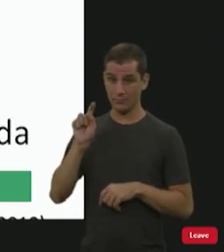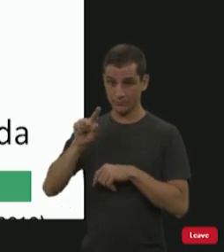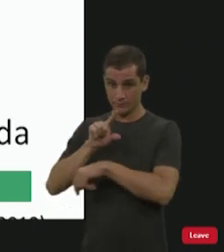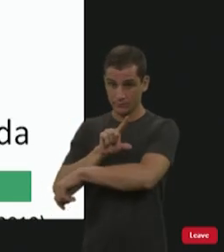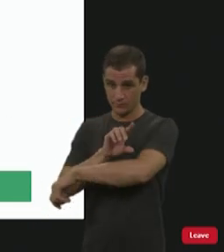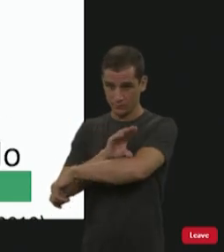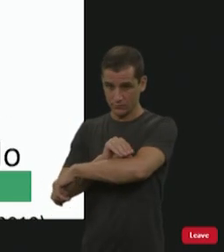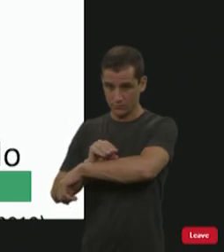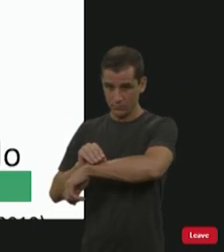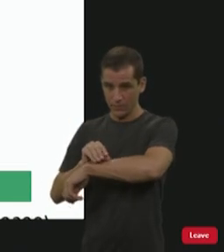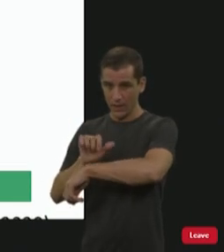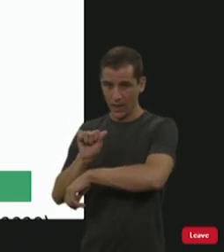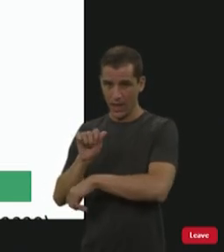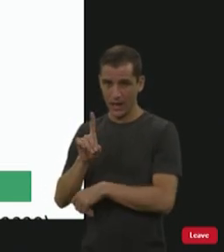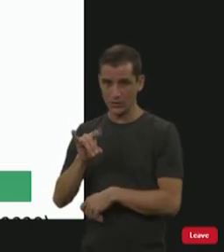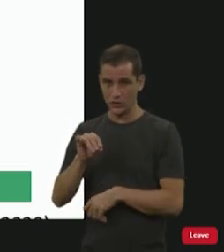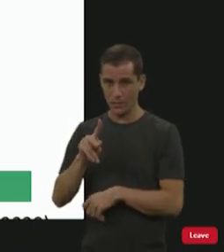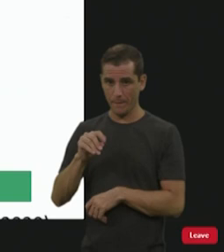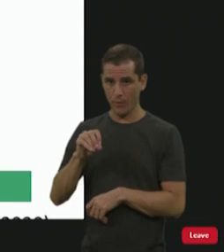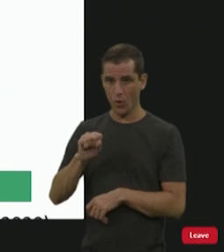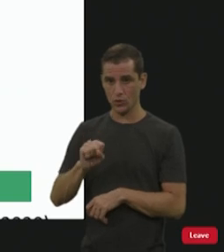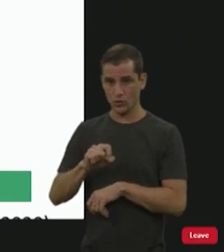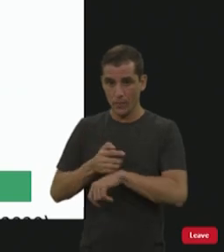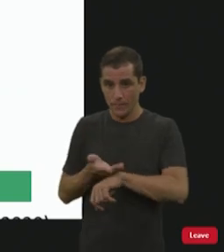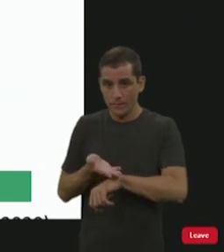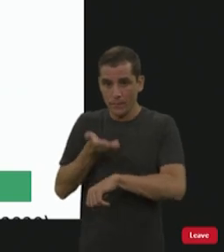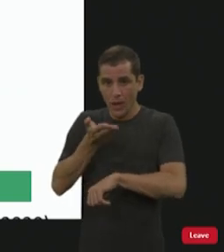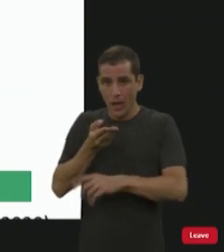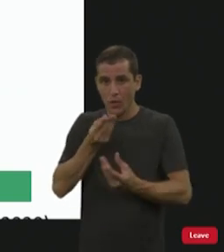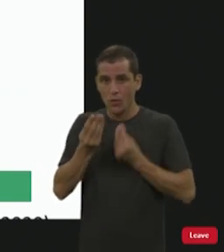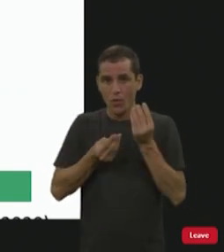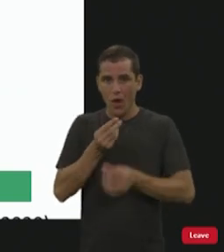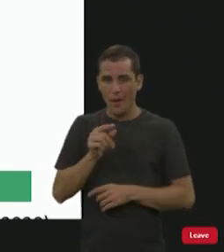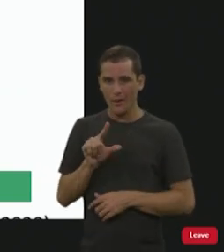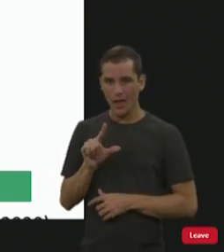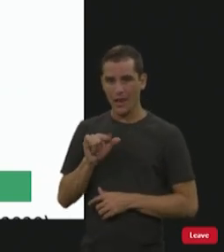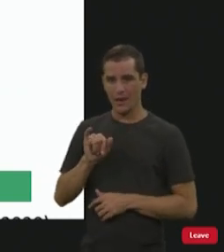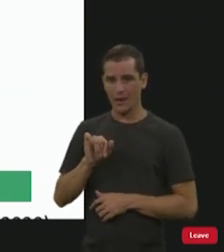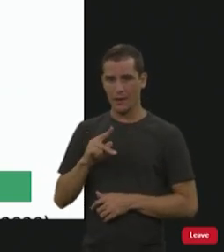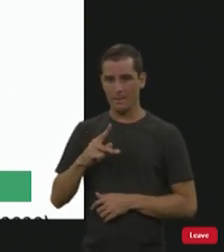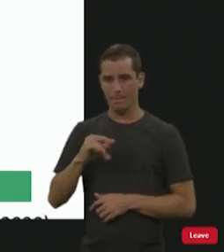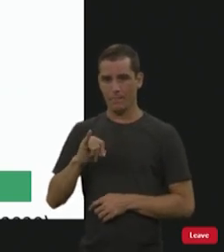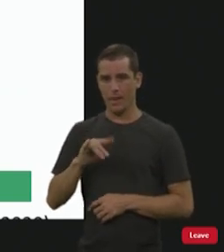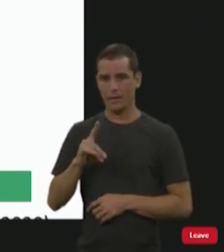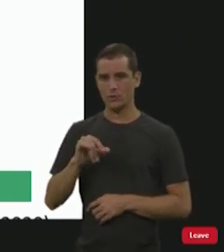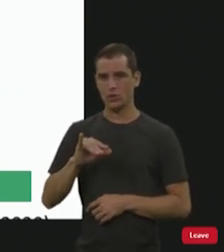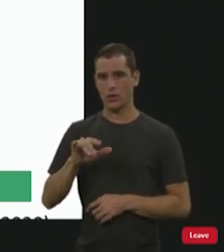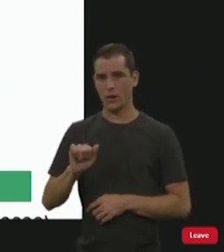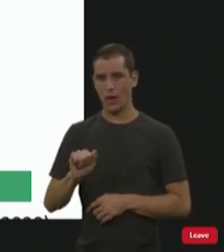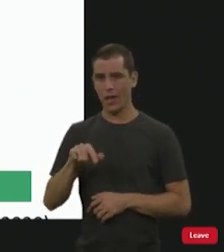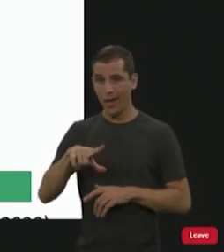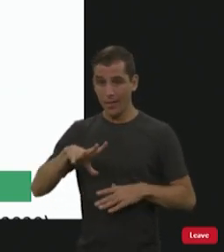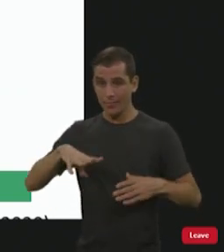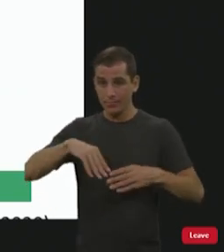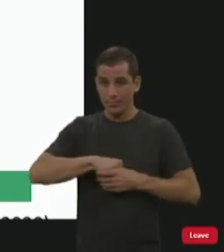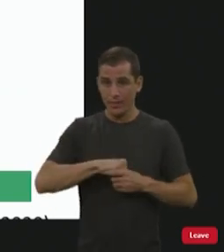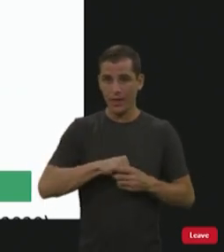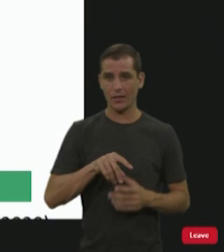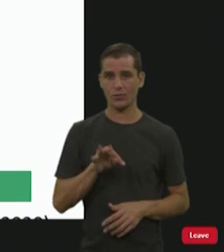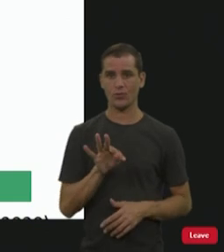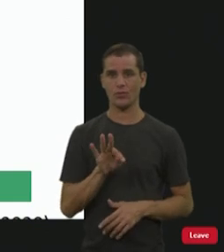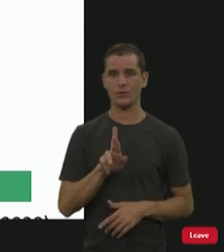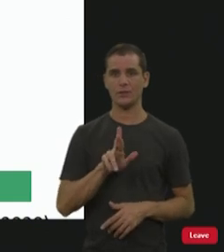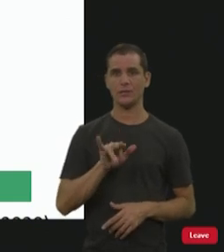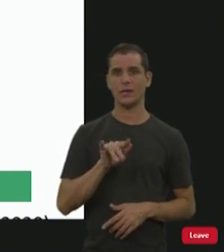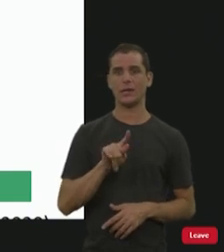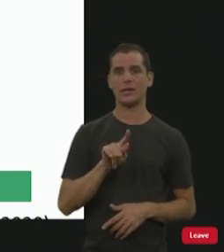amarela, é a vesícula lipídica, é ali onde vai conter, vai ser armazenado os triglicerídeos. Então tem uma cascata